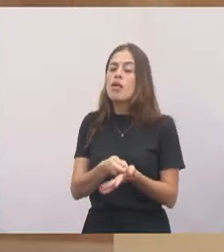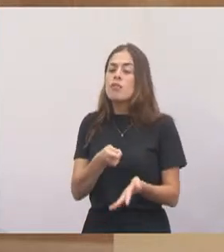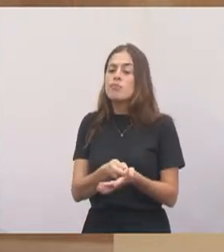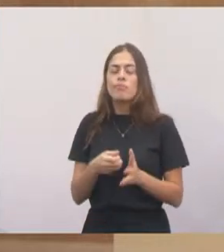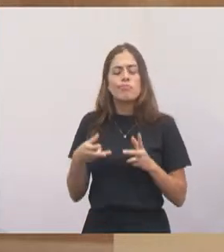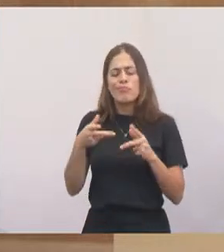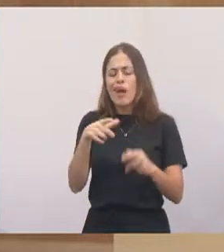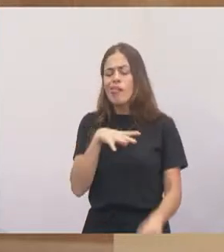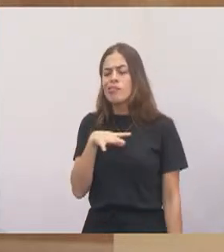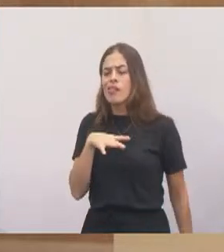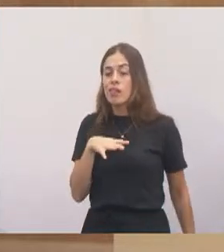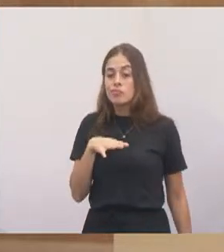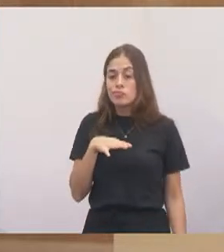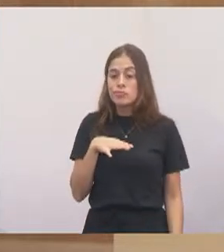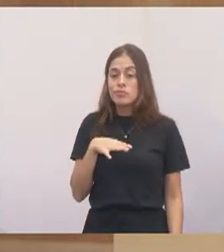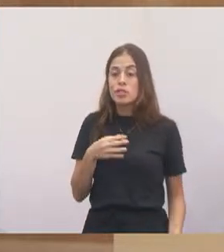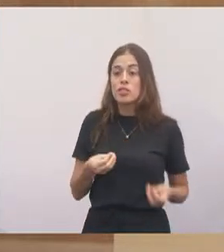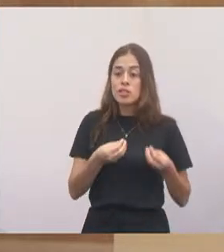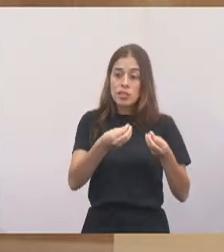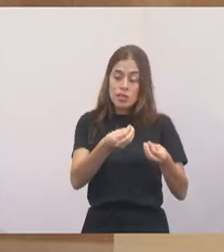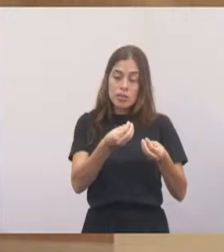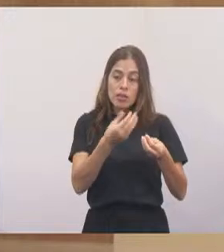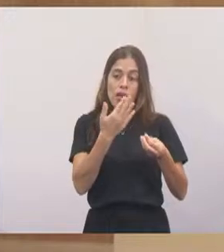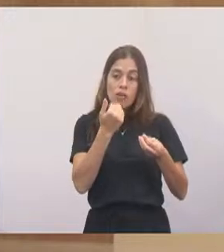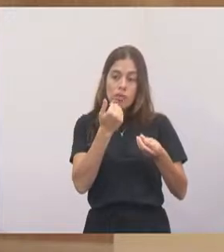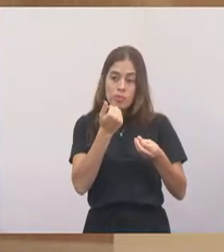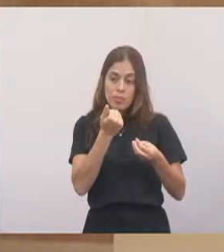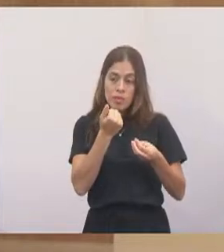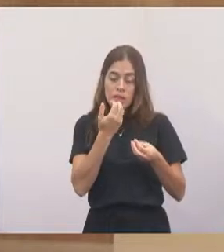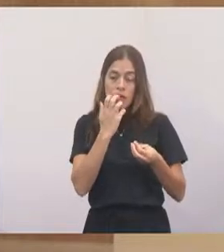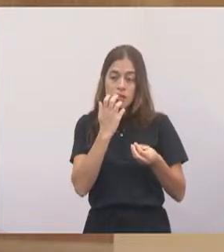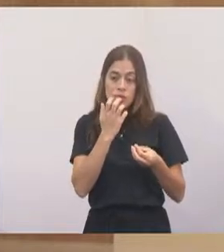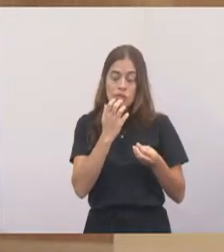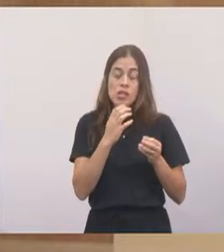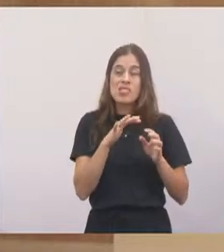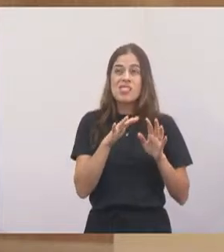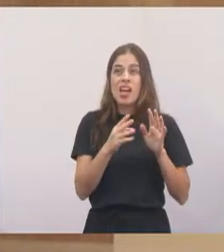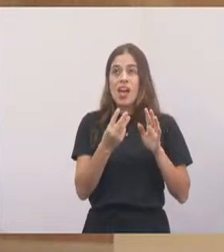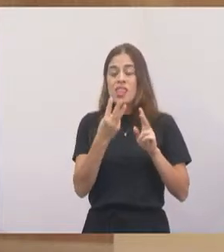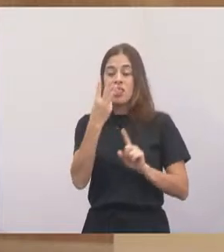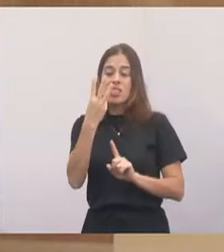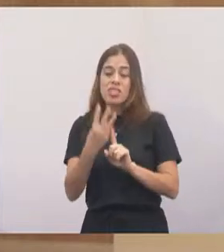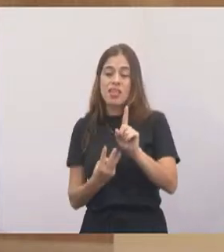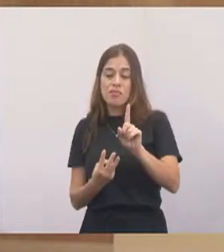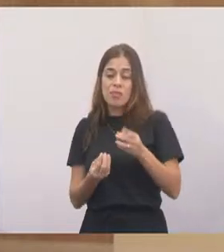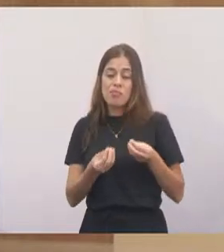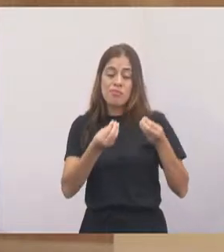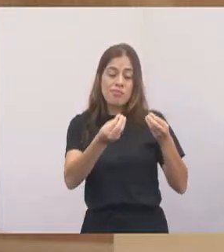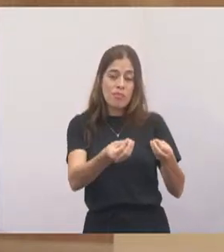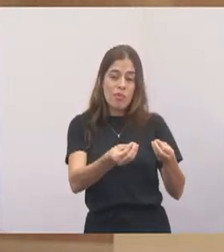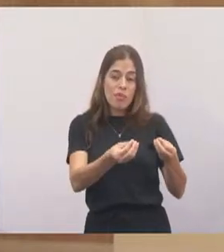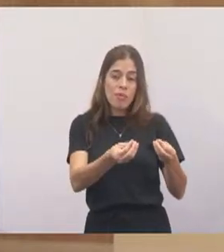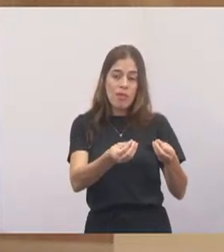todo município, e doa a ração de 3 em 3 meses para as ONGs. Somente isso, tá?